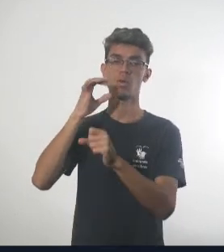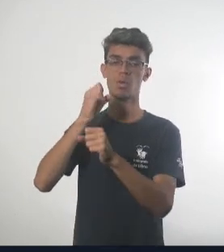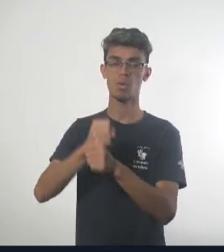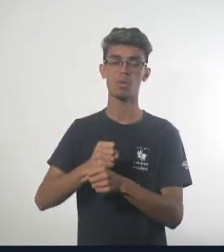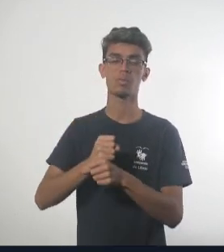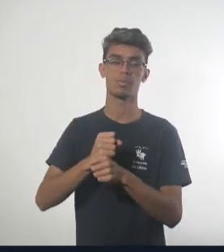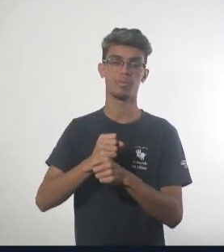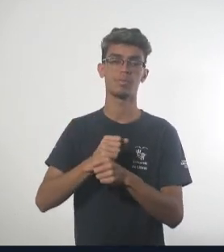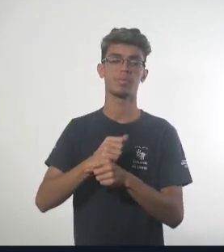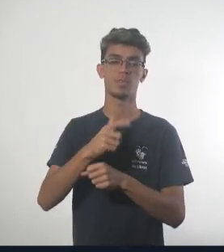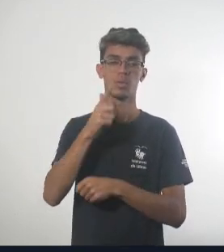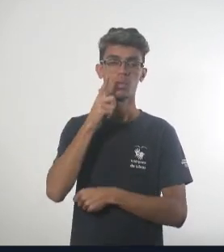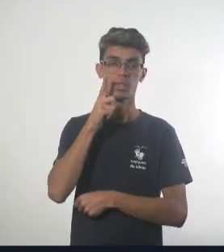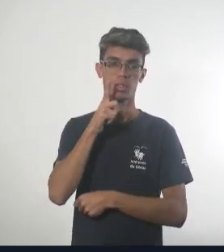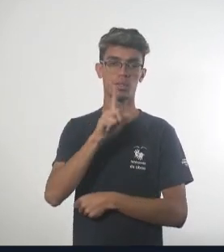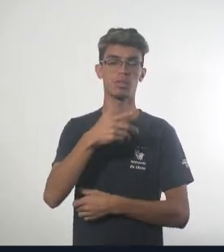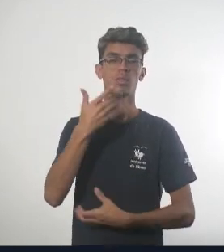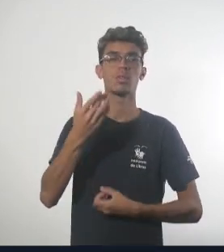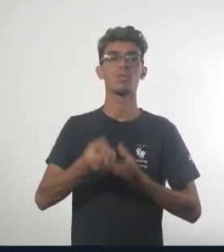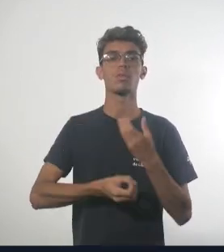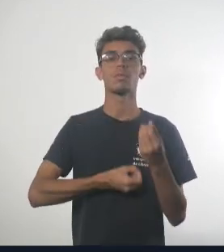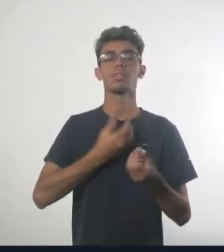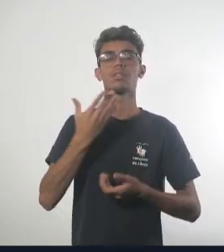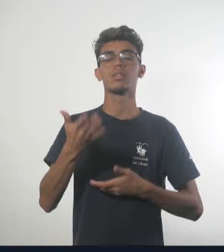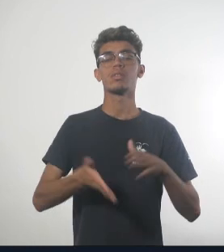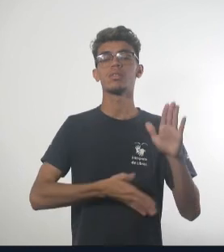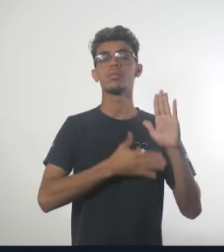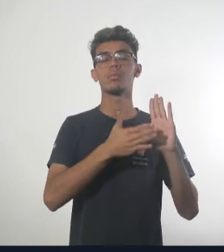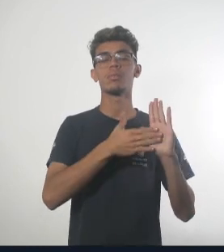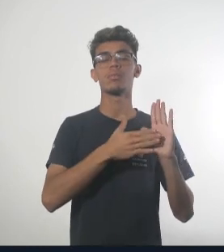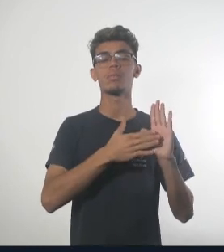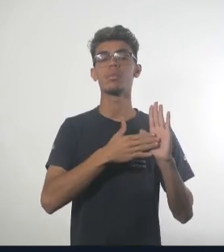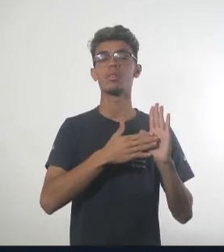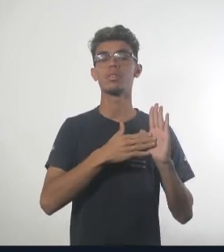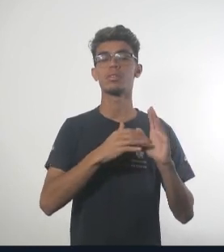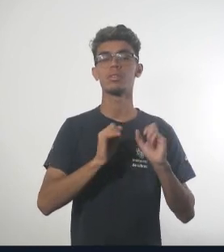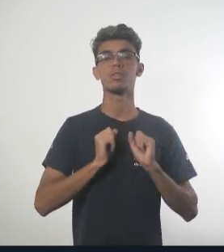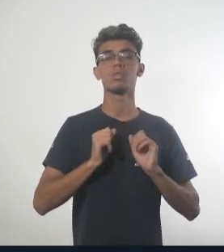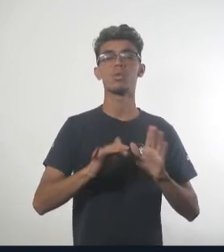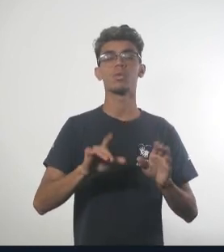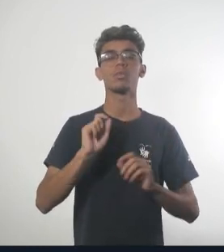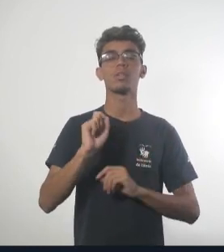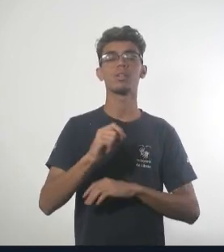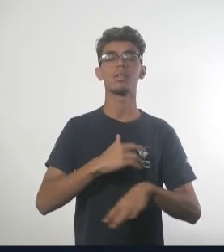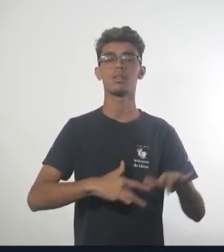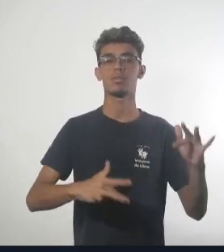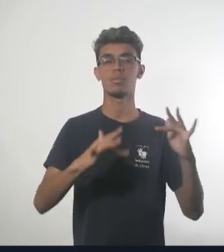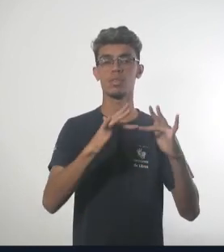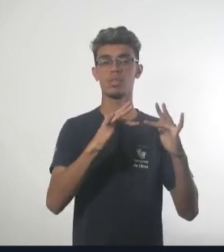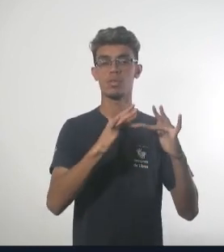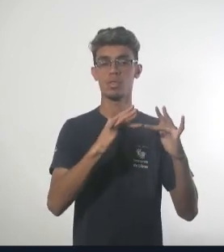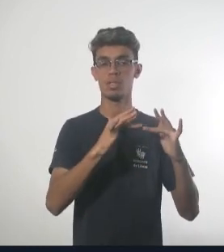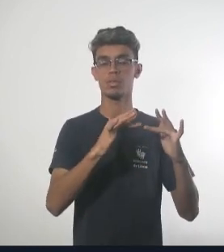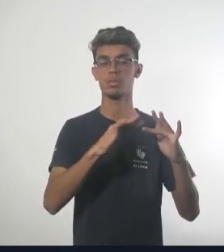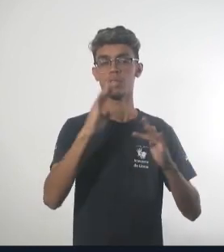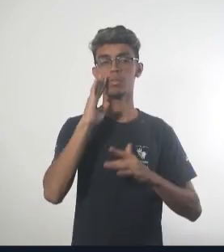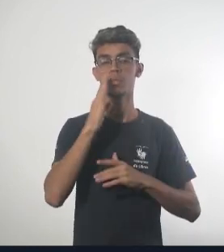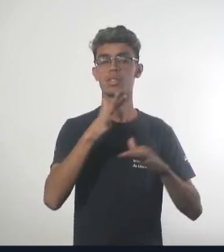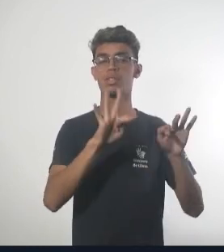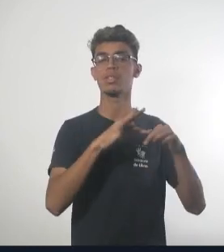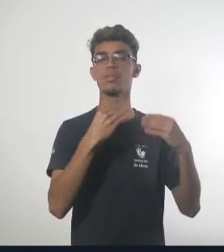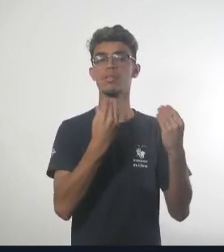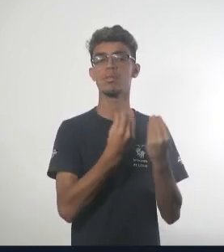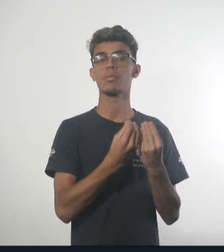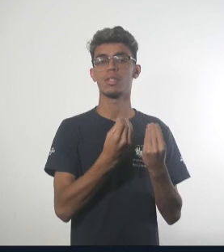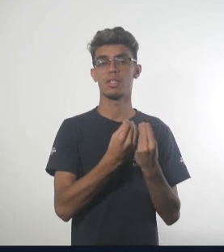gente conseguiu de informações com essa ação, era principalmente de contatos intradomiciliares, então, pessoas que, como a